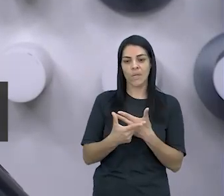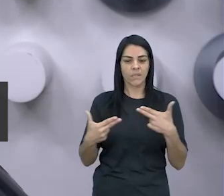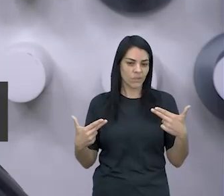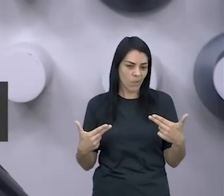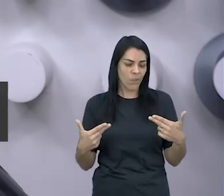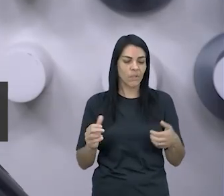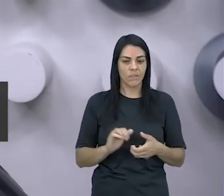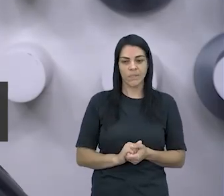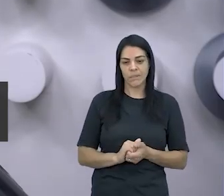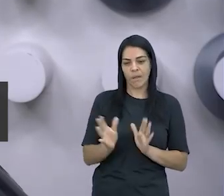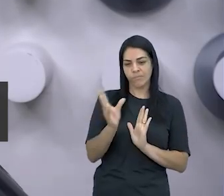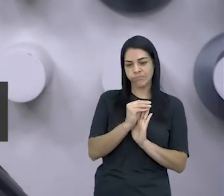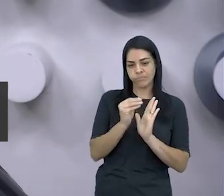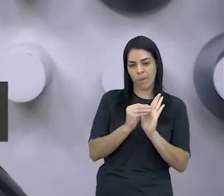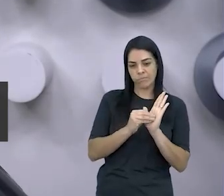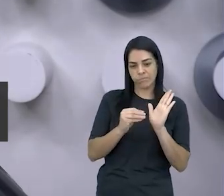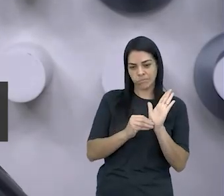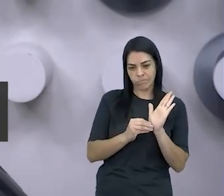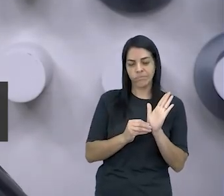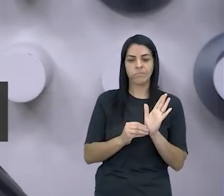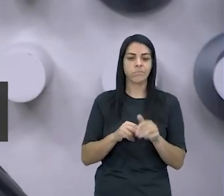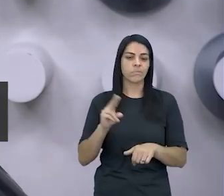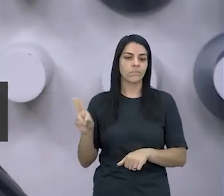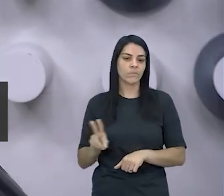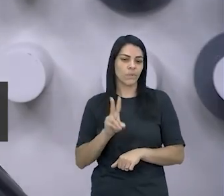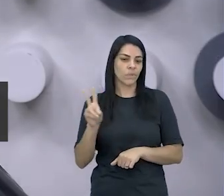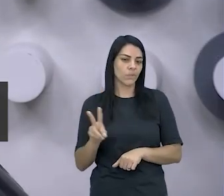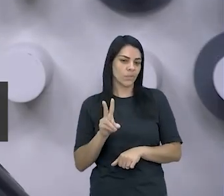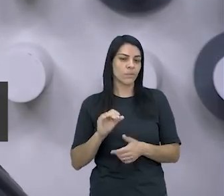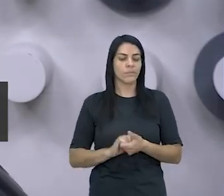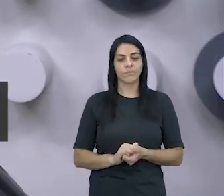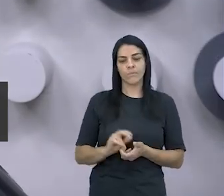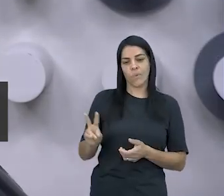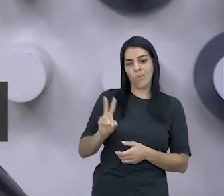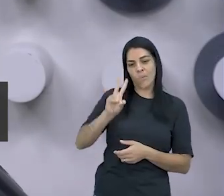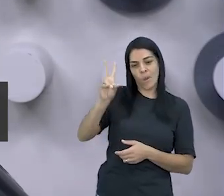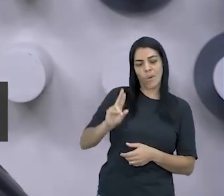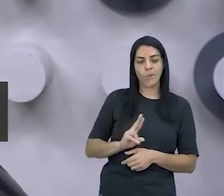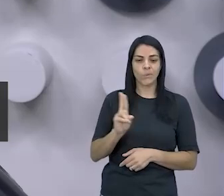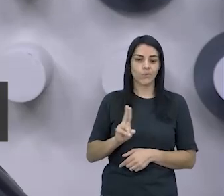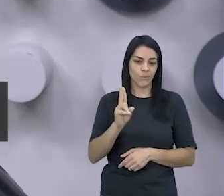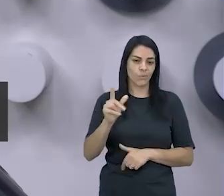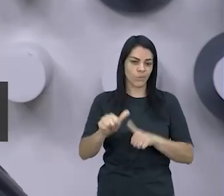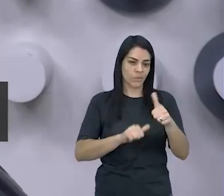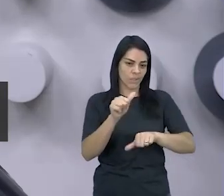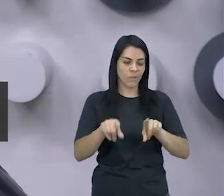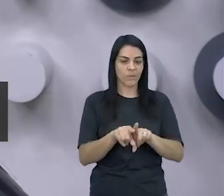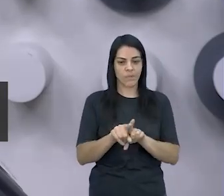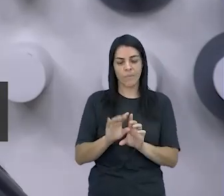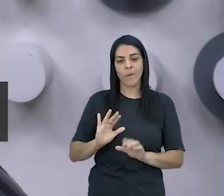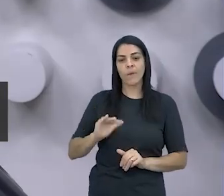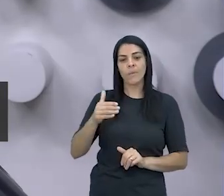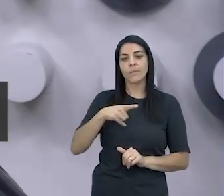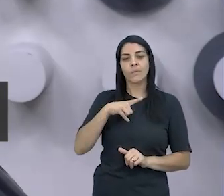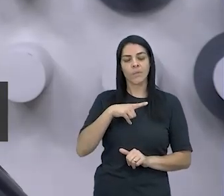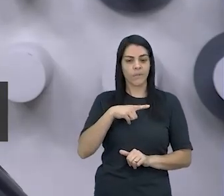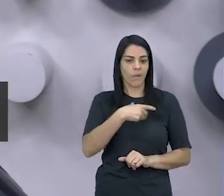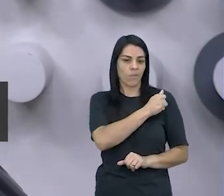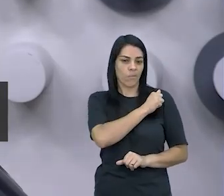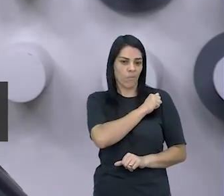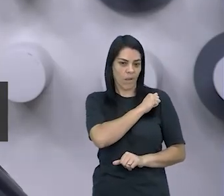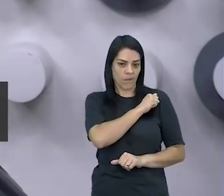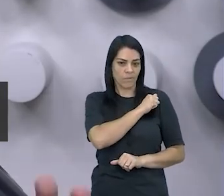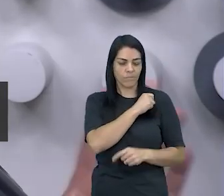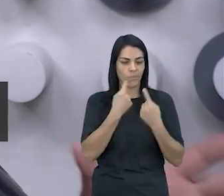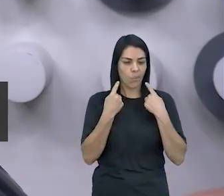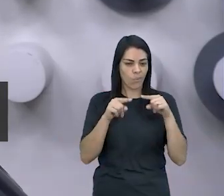aristotélica, marxista, valor do uso e da troca, o fetiche da mercadoria. Então, assim, quando é que eu tenho um aluno crítico financeiramente,